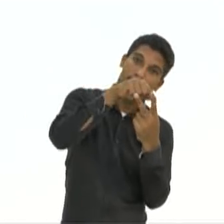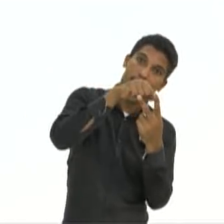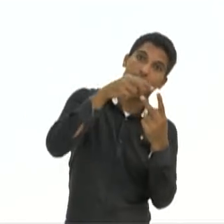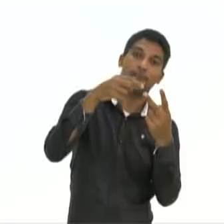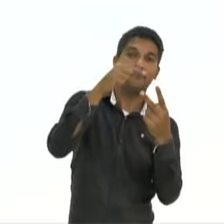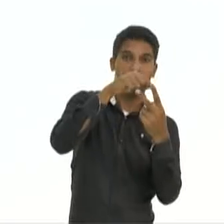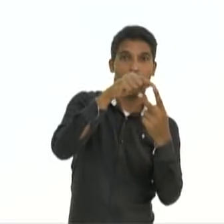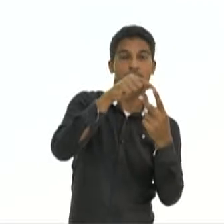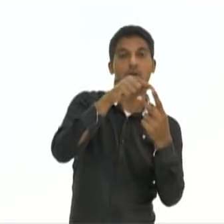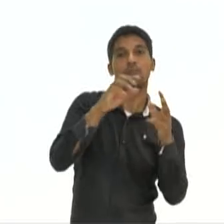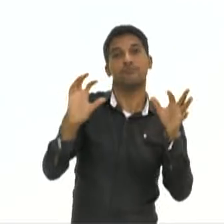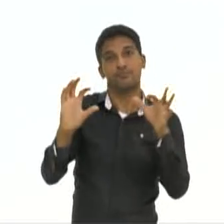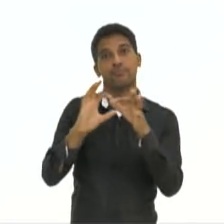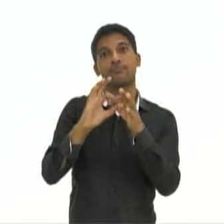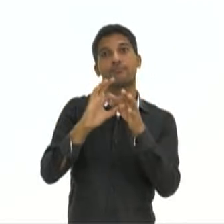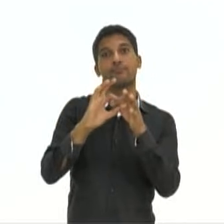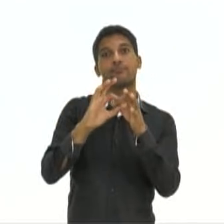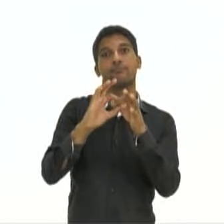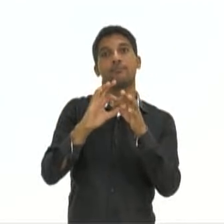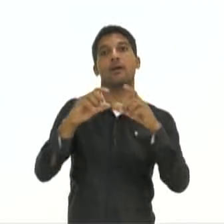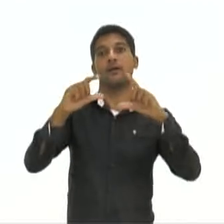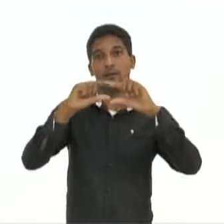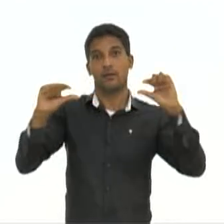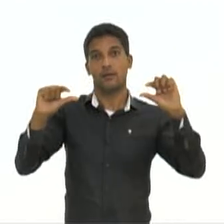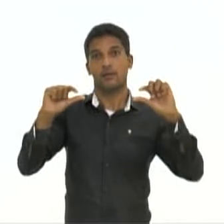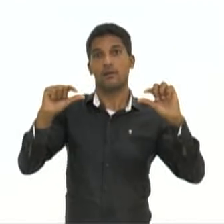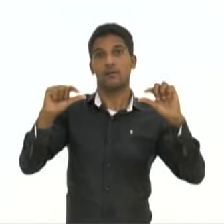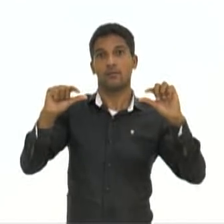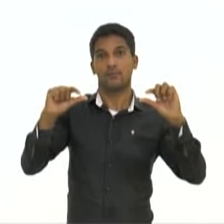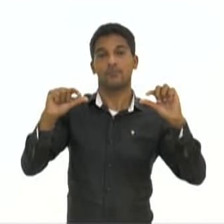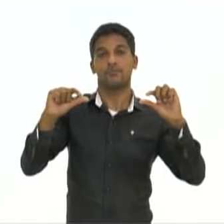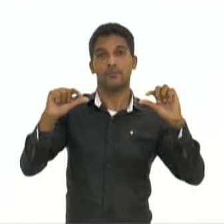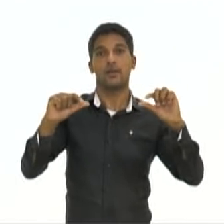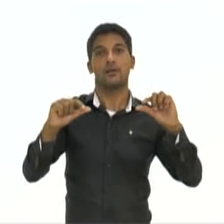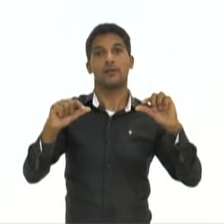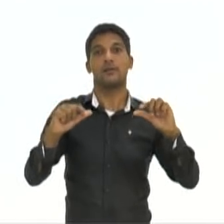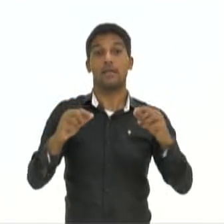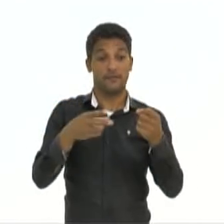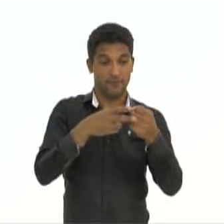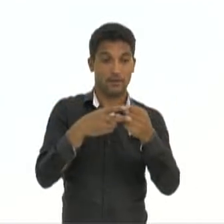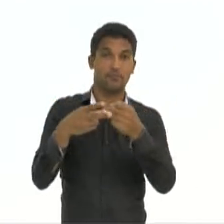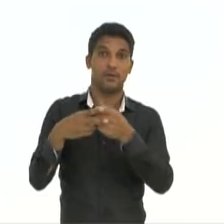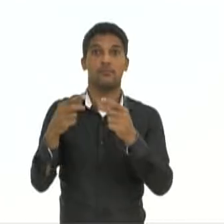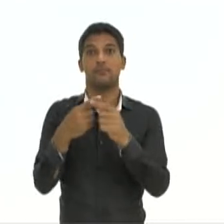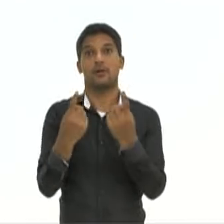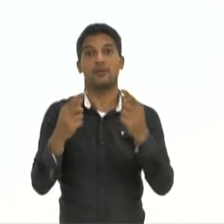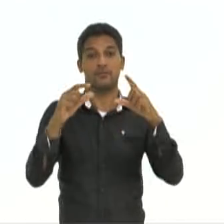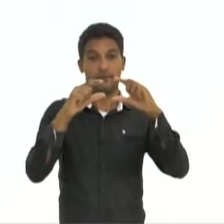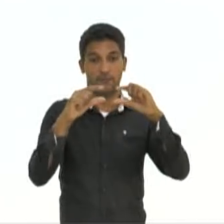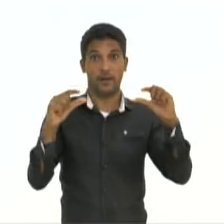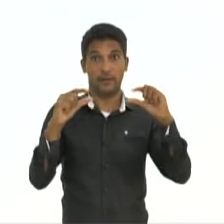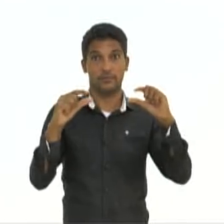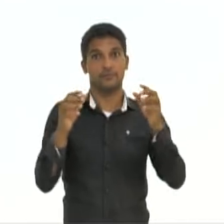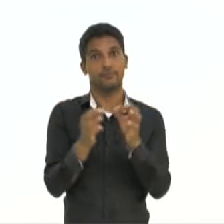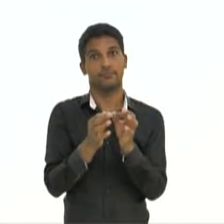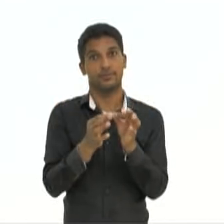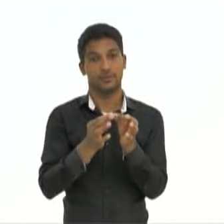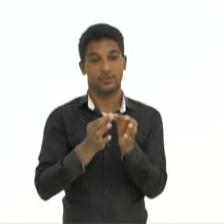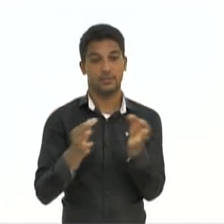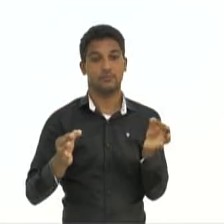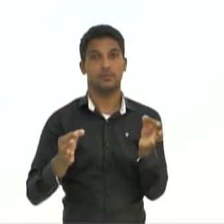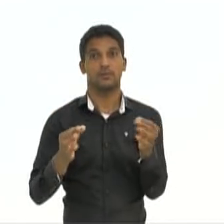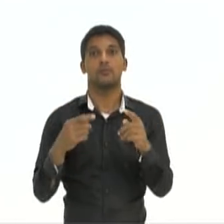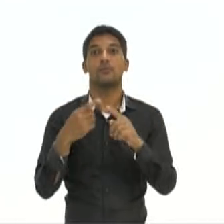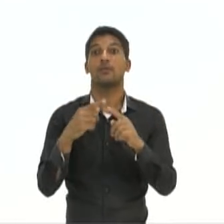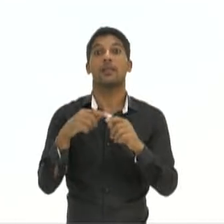apesar de ter 2 verbos, né, a gente considera que é um período simples, não tem ali uma conjunção que faça a união de 2 ações, né, ou